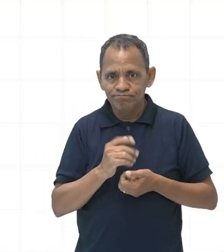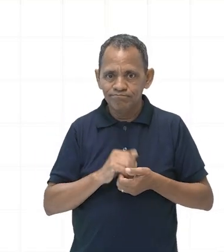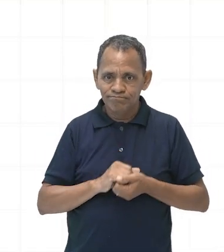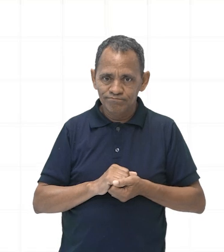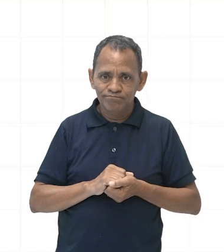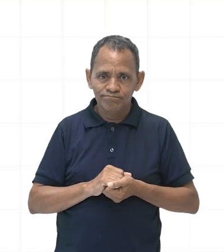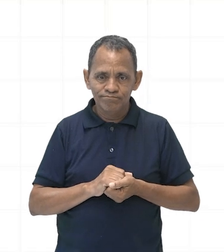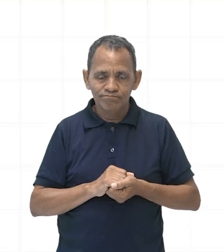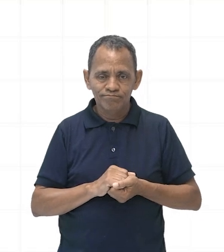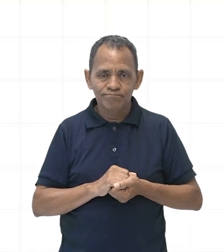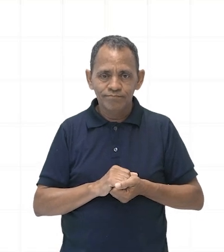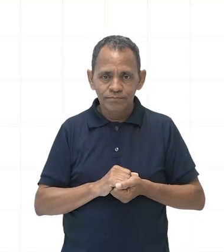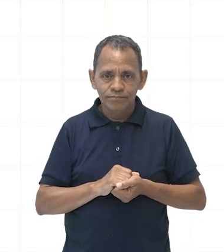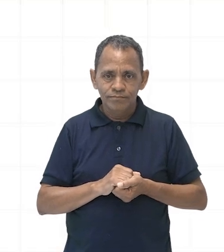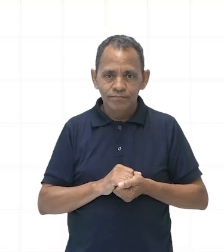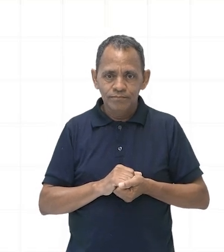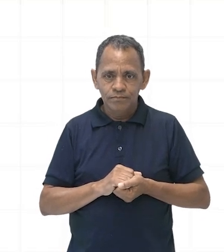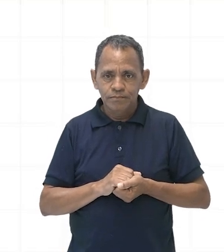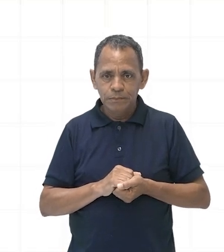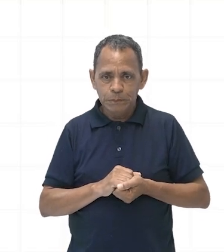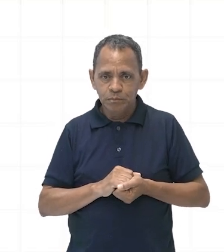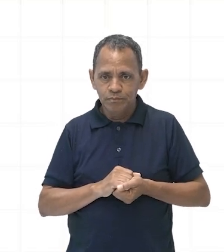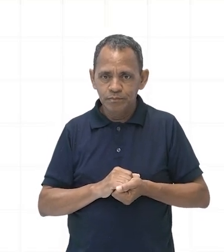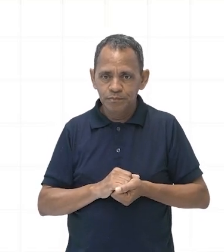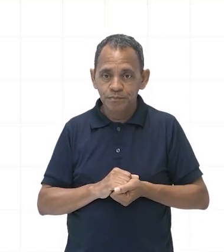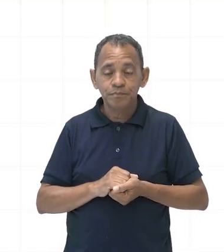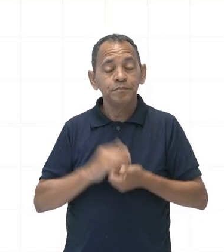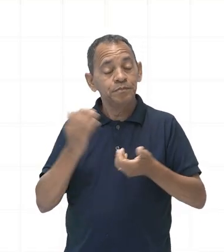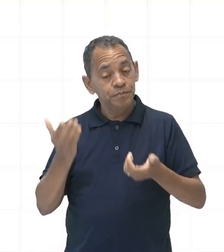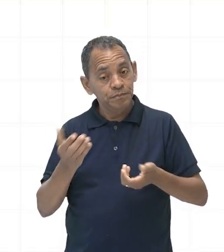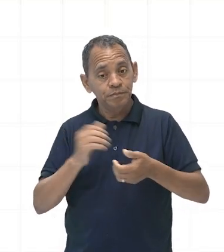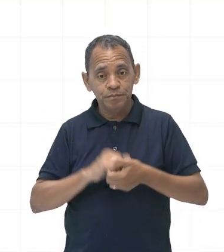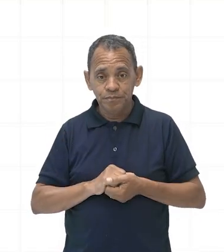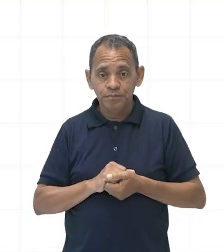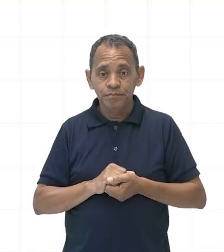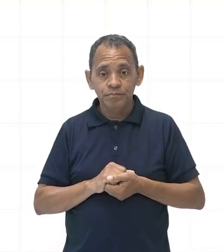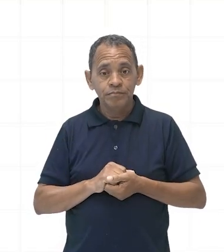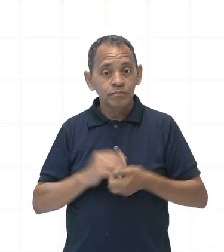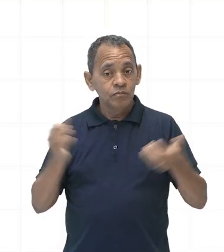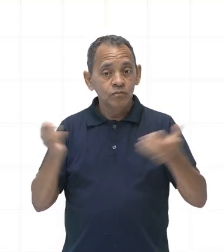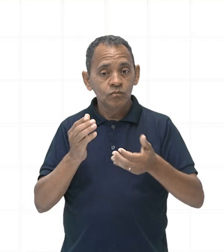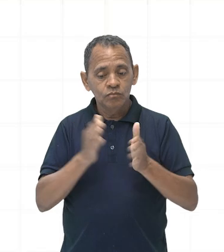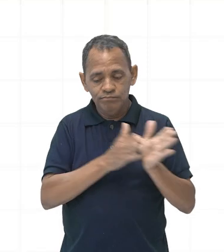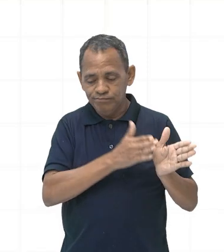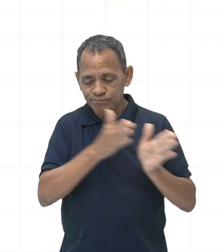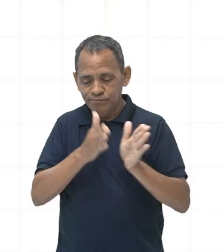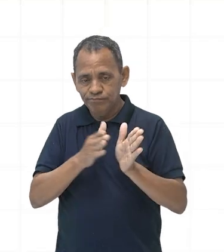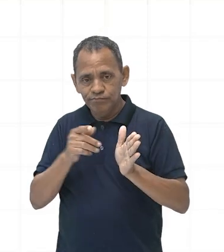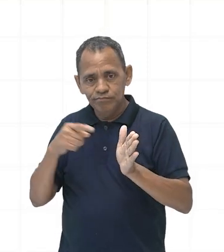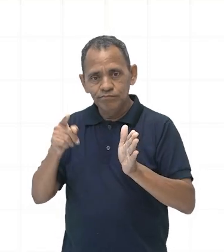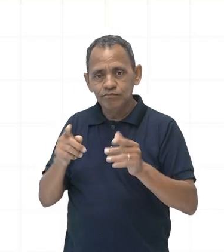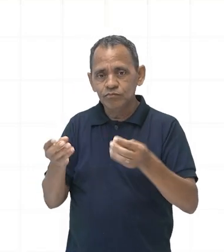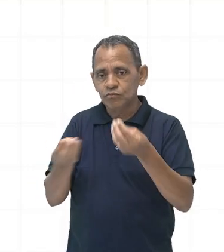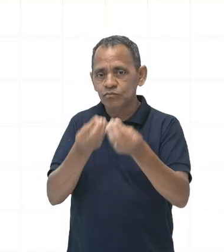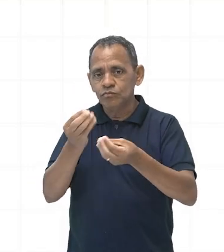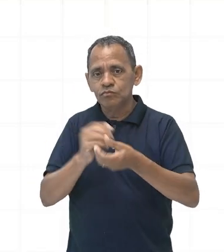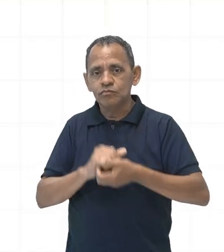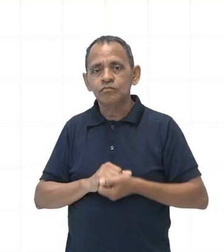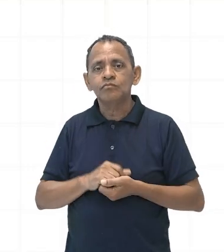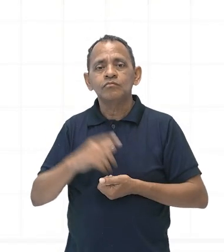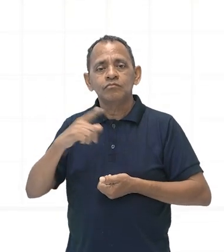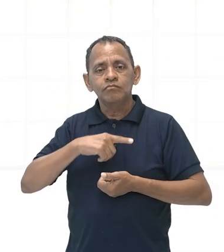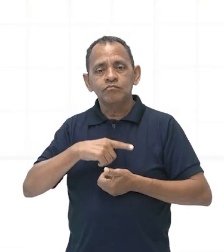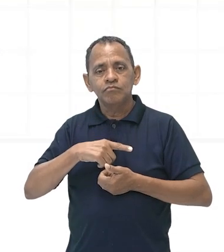grandezas diretamente proporcionais. Então agora o outro passo é retirar aí as informações